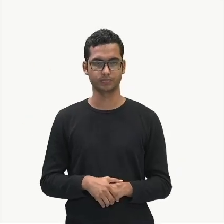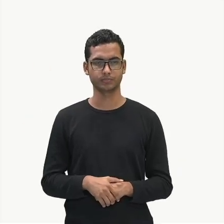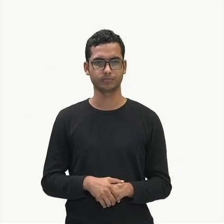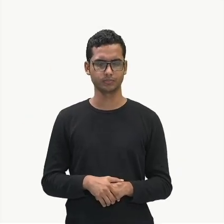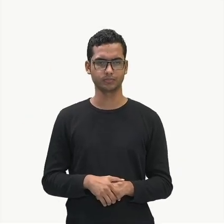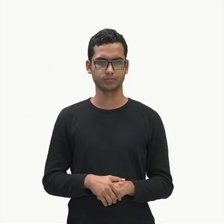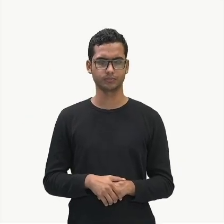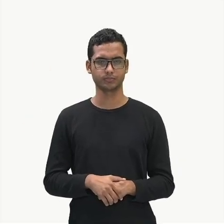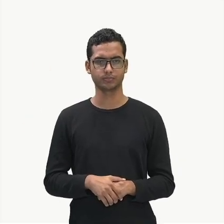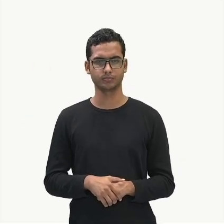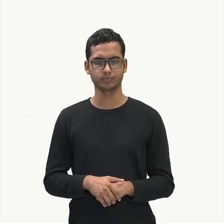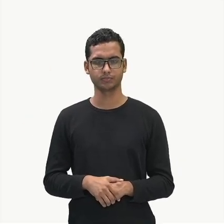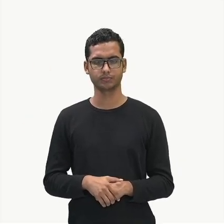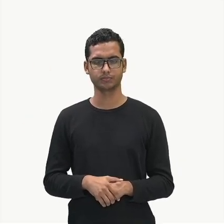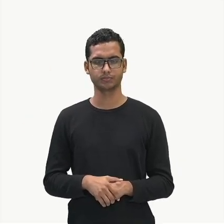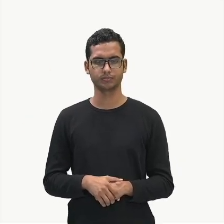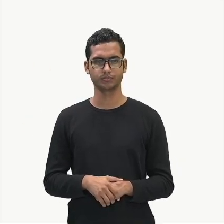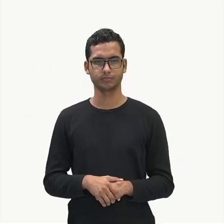Quando eu digo